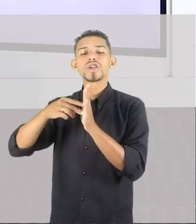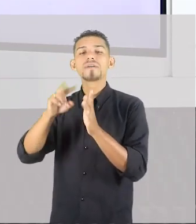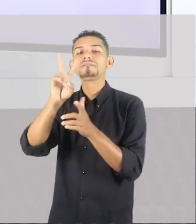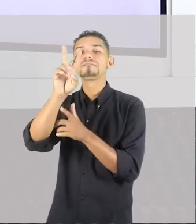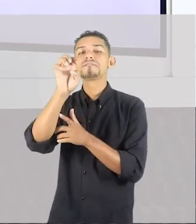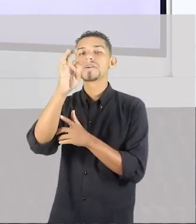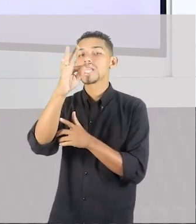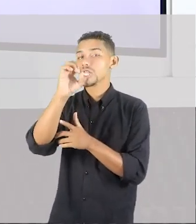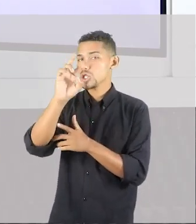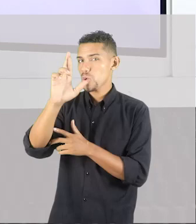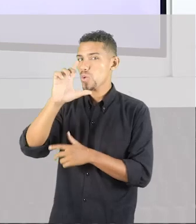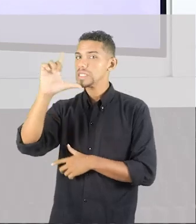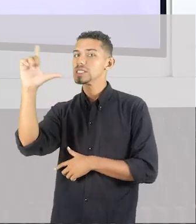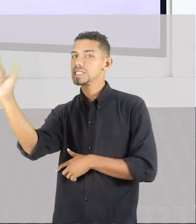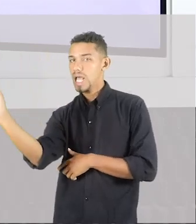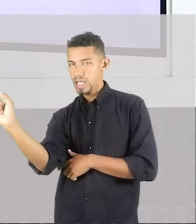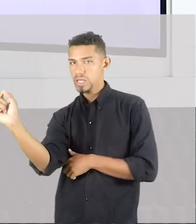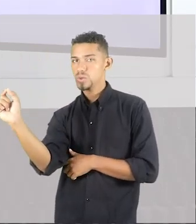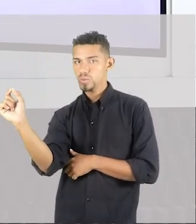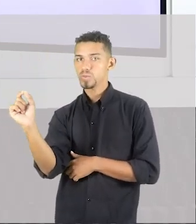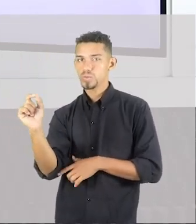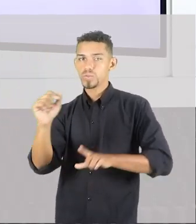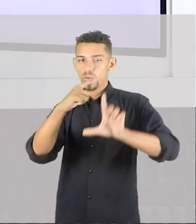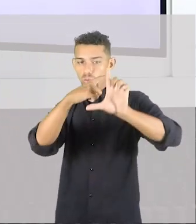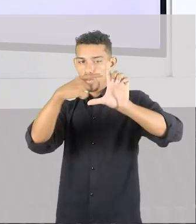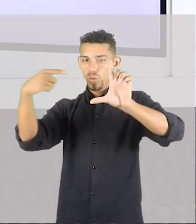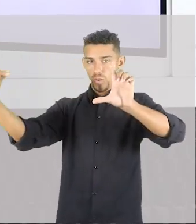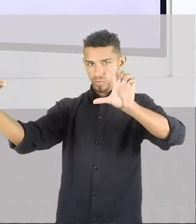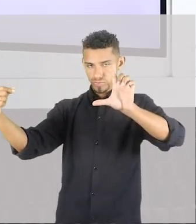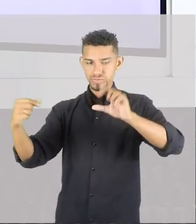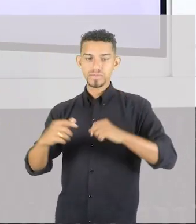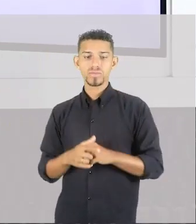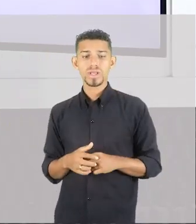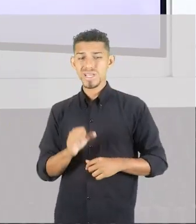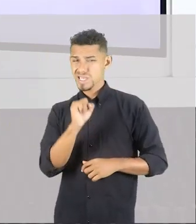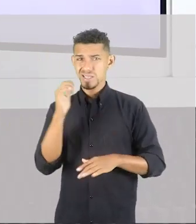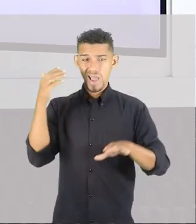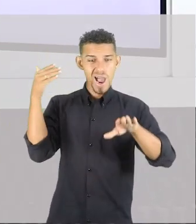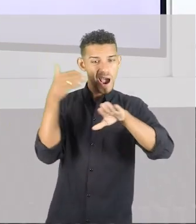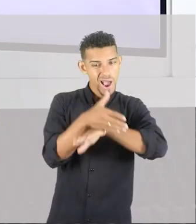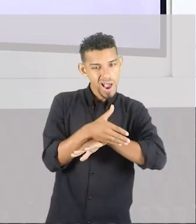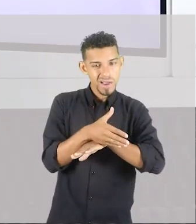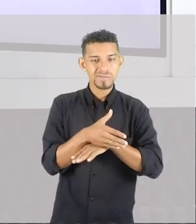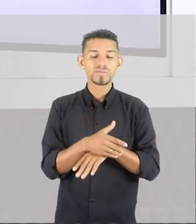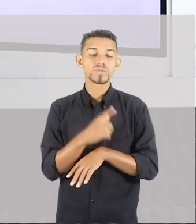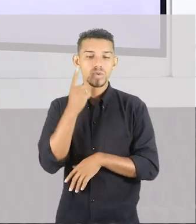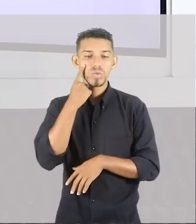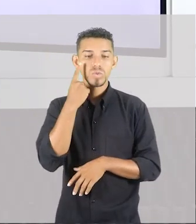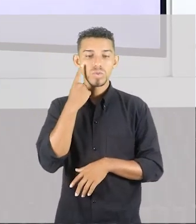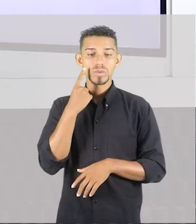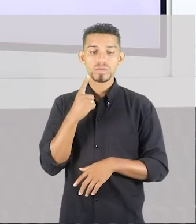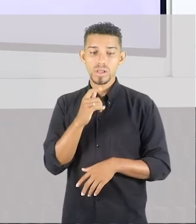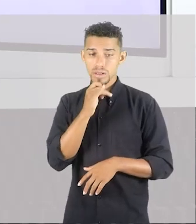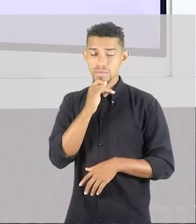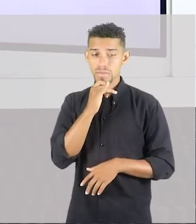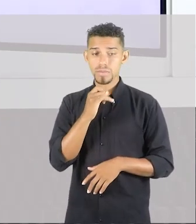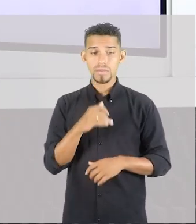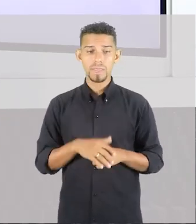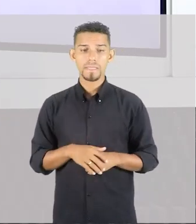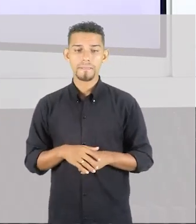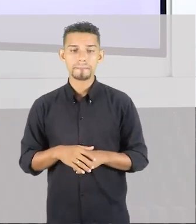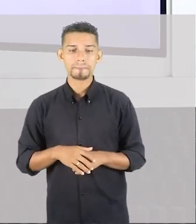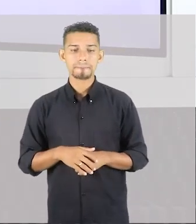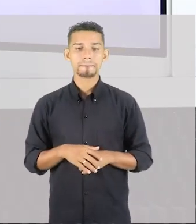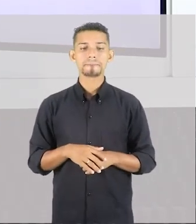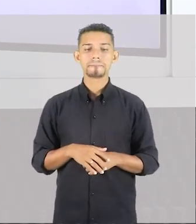vetor saindo do plano do papel. E se eu olhar ele entrando no plano do papel, ó, se eu olhar ele indo embora, ó, entrando